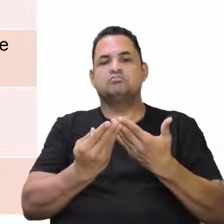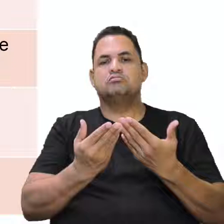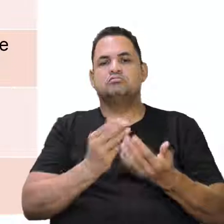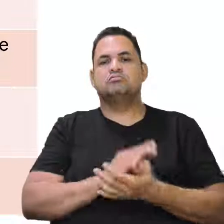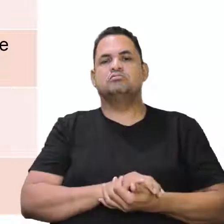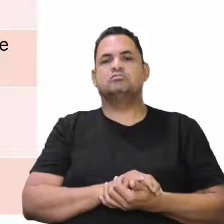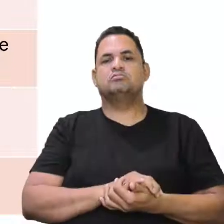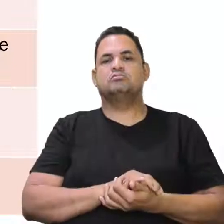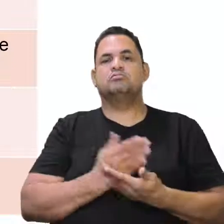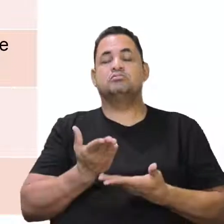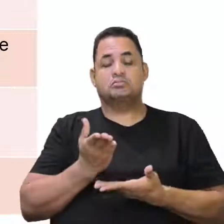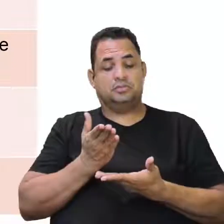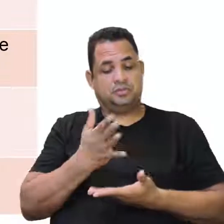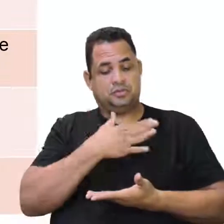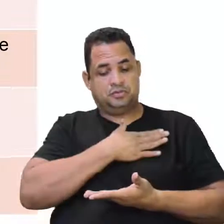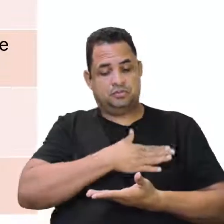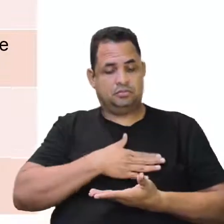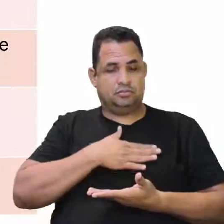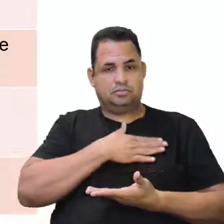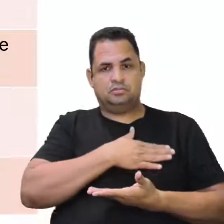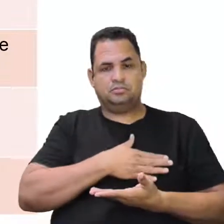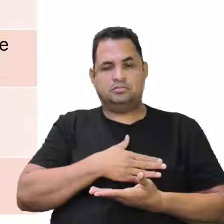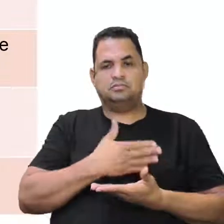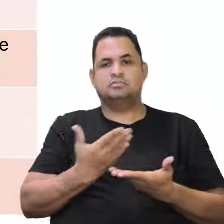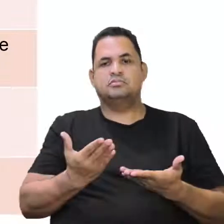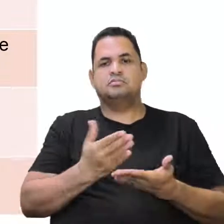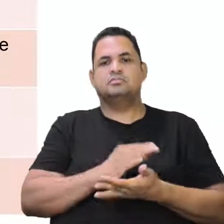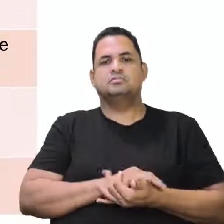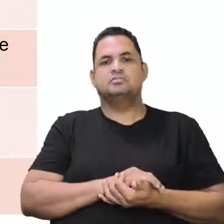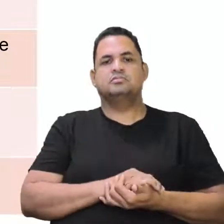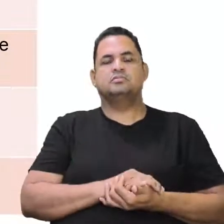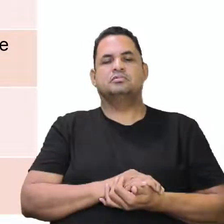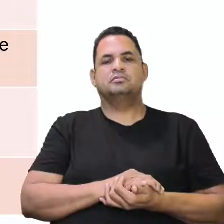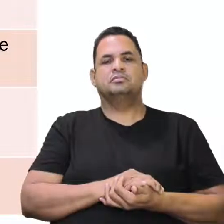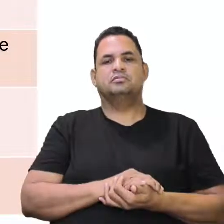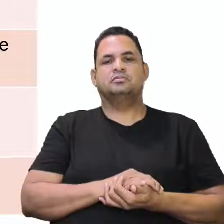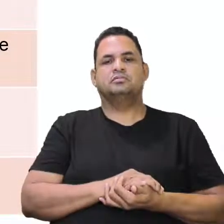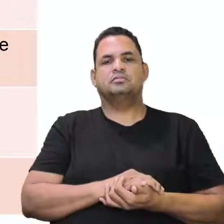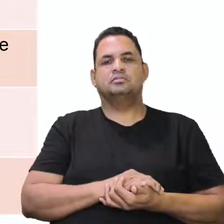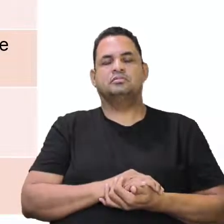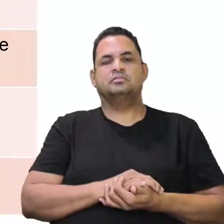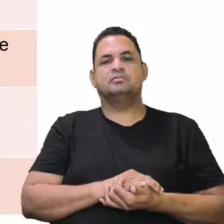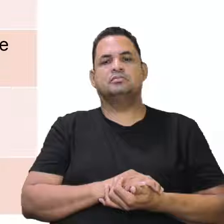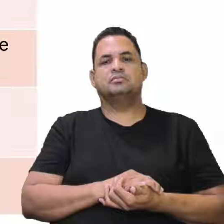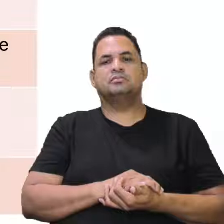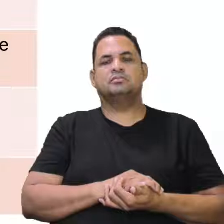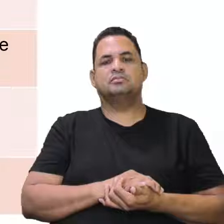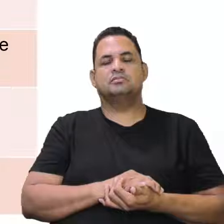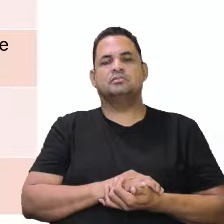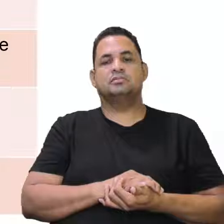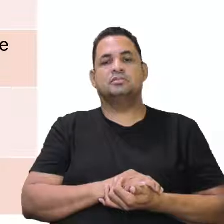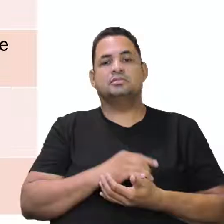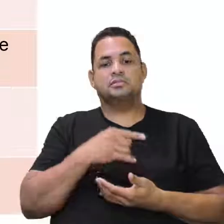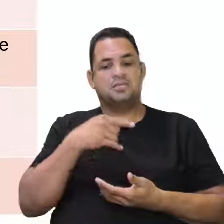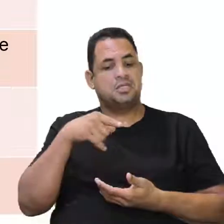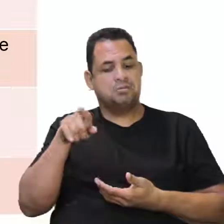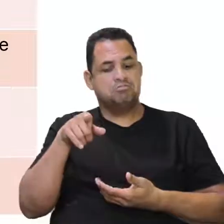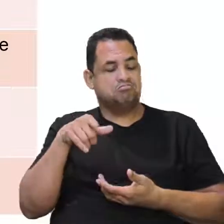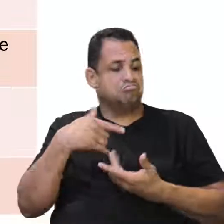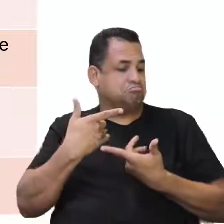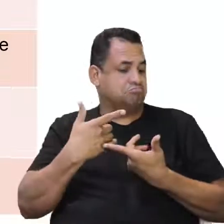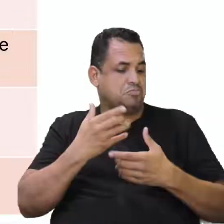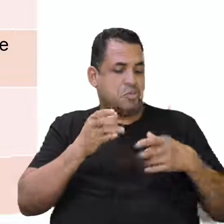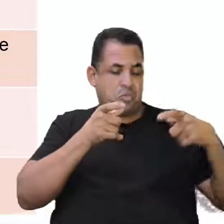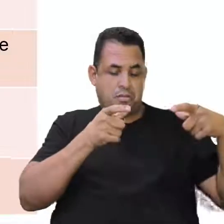dizendo o seguinte, você gostaria, would you like, você gostaria de ir, to go, para algum